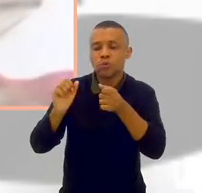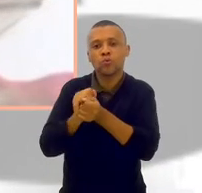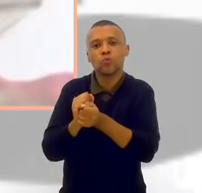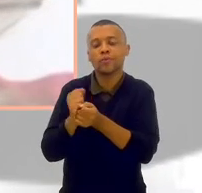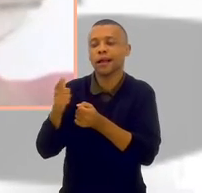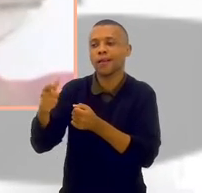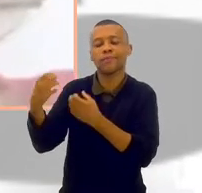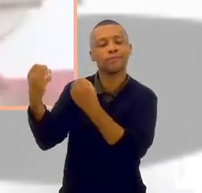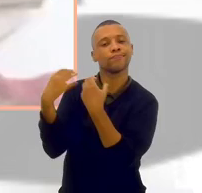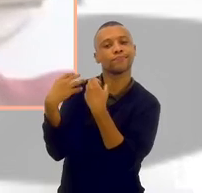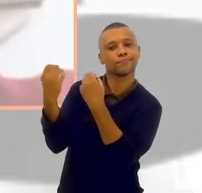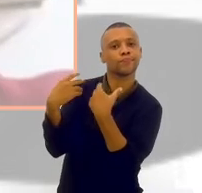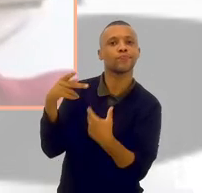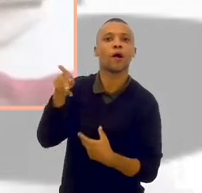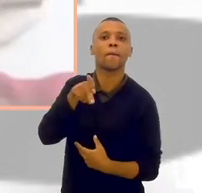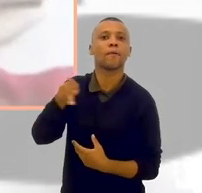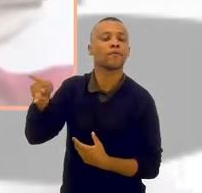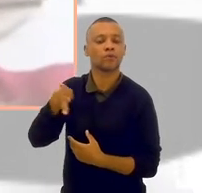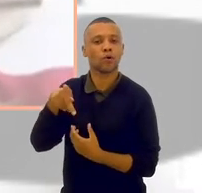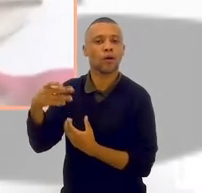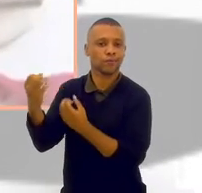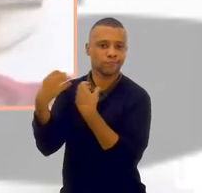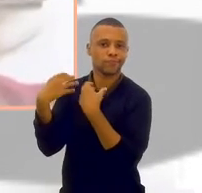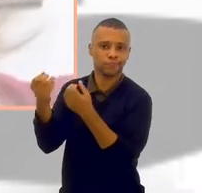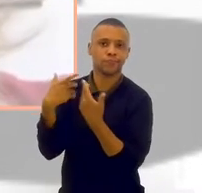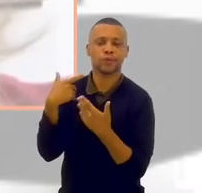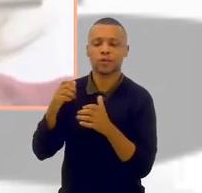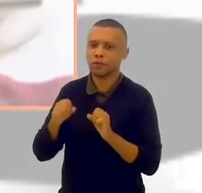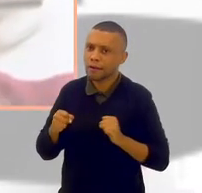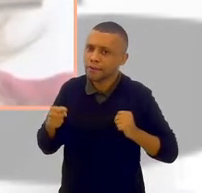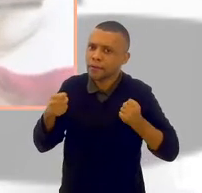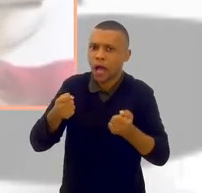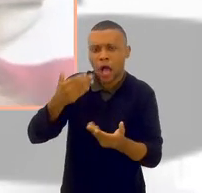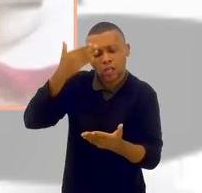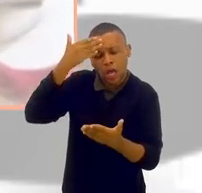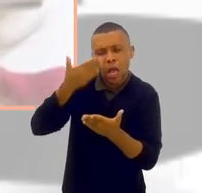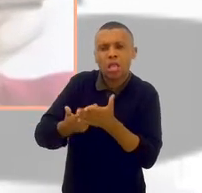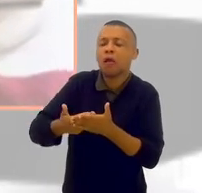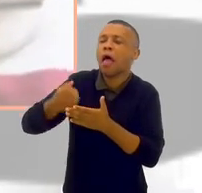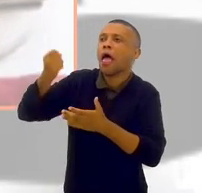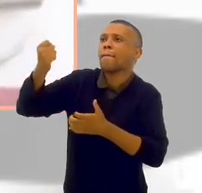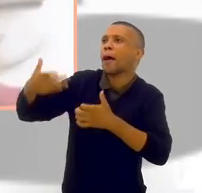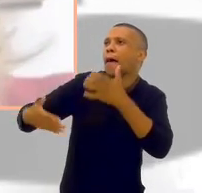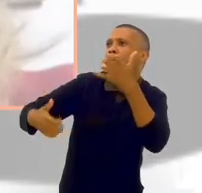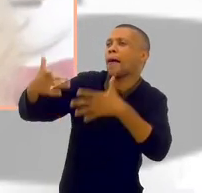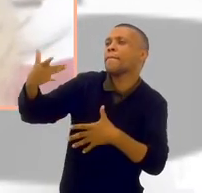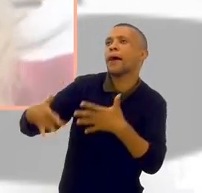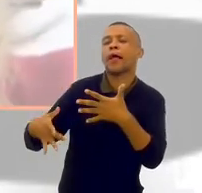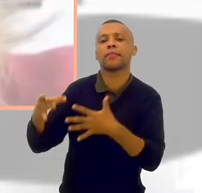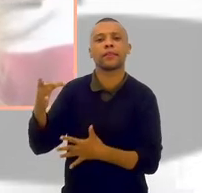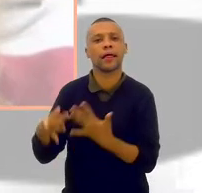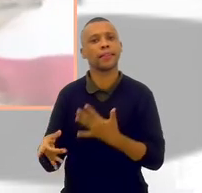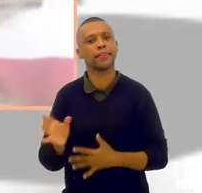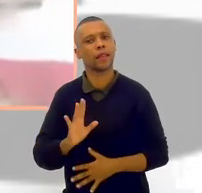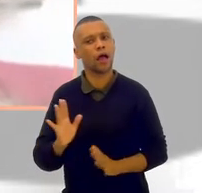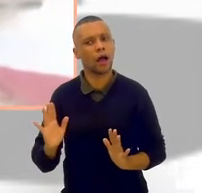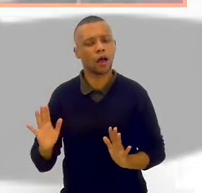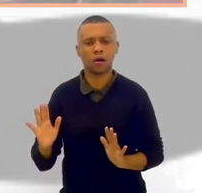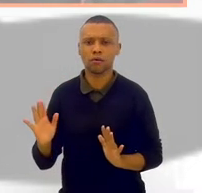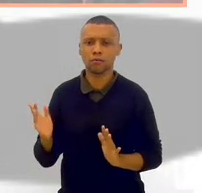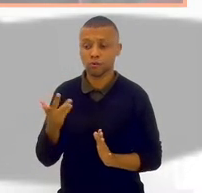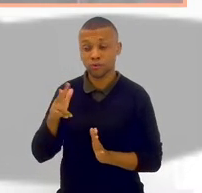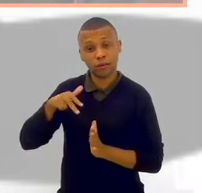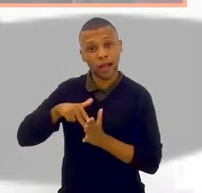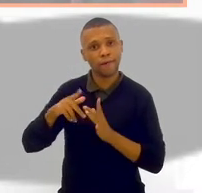né, nessa área de enfrentar, de acreditar, de não explicar muito, porque quanto mais você explica para um, por